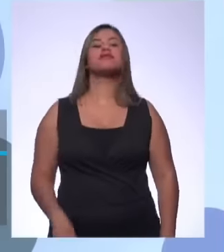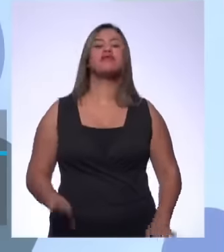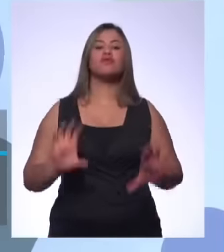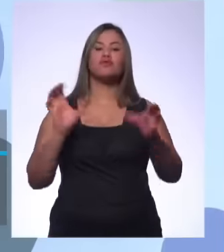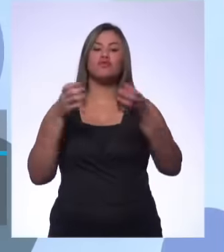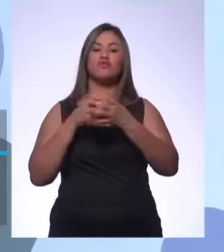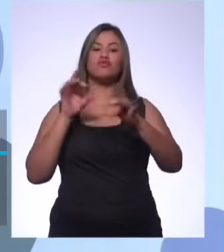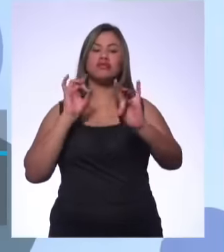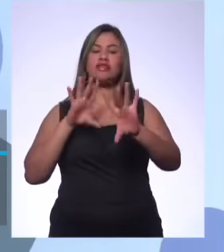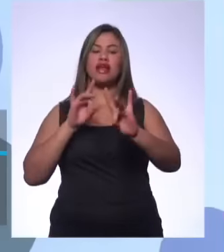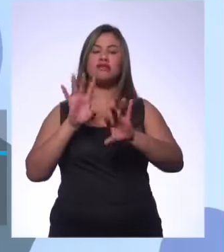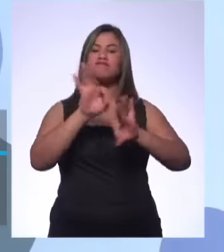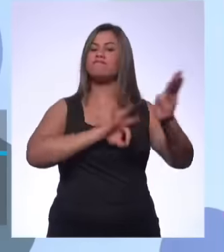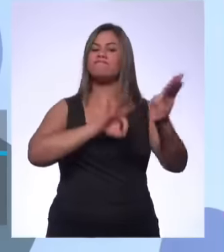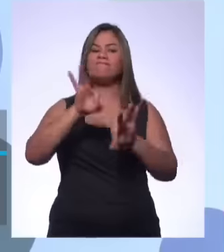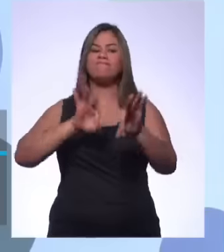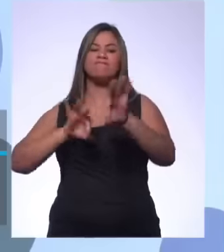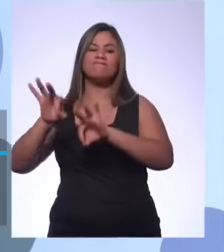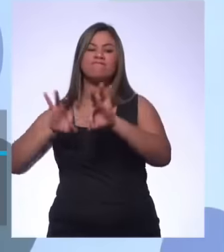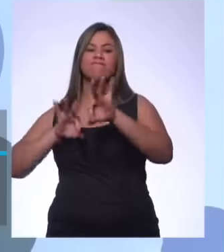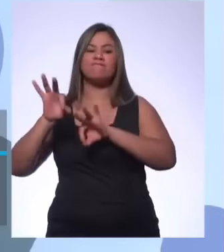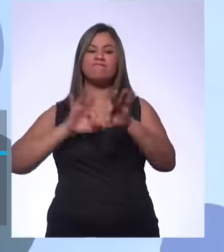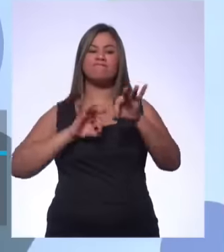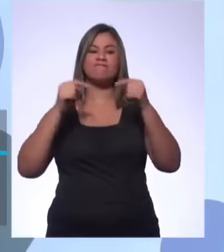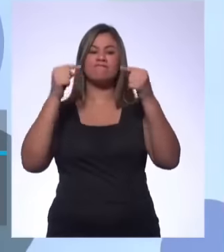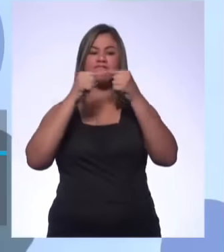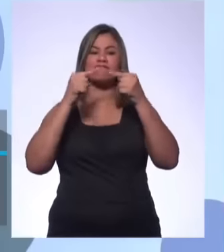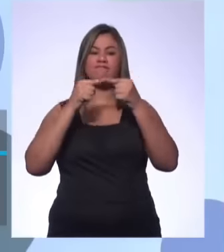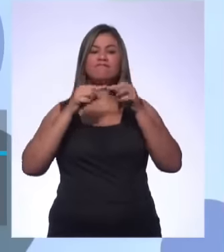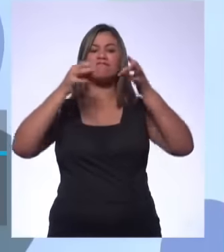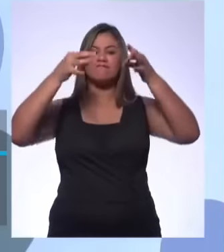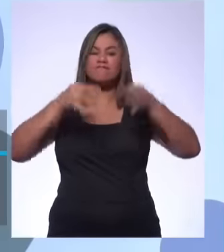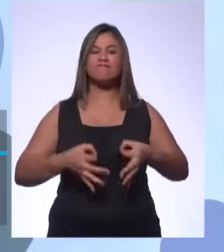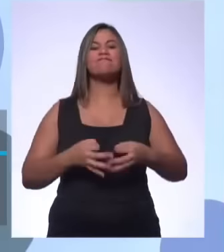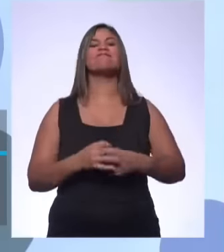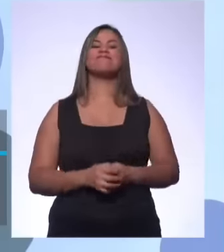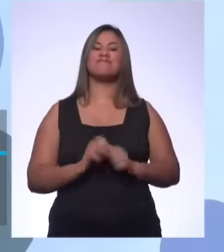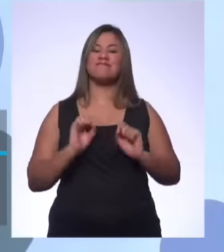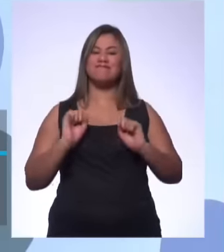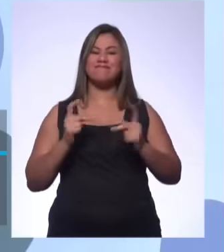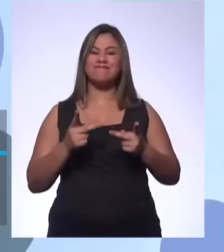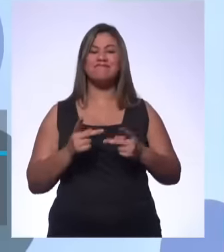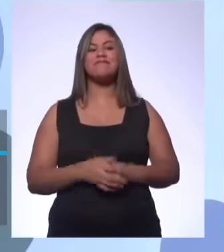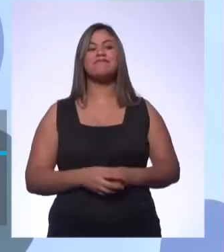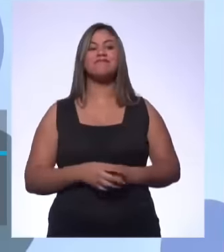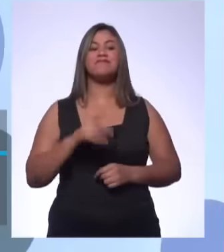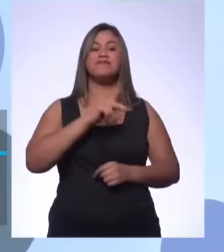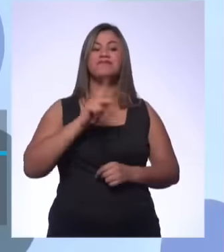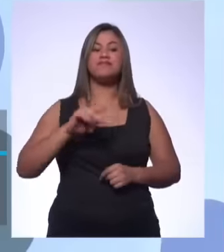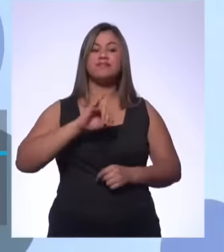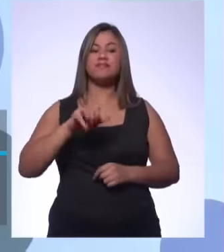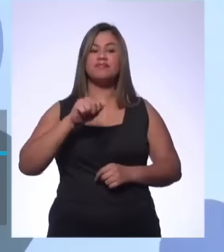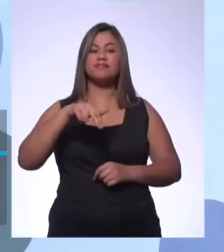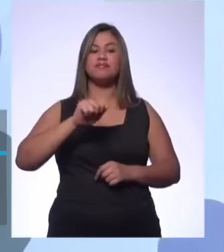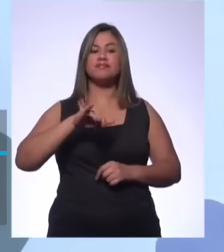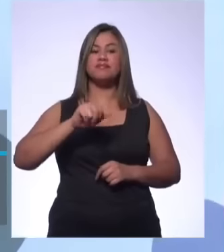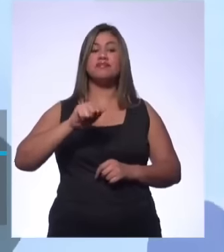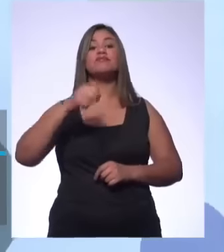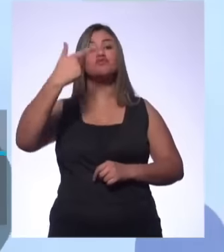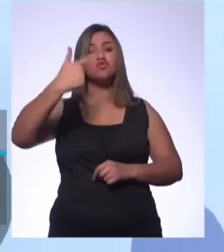já está desenvolvendo aqui a correção, ok? Então, professora Janaína, vamos repetir aí